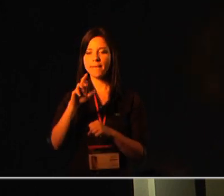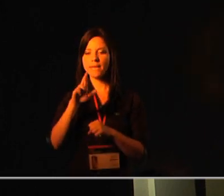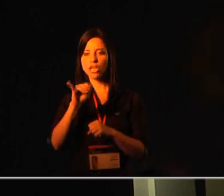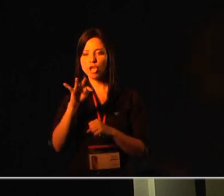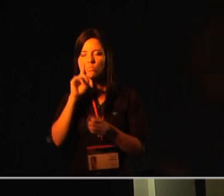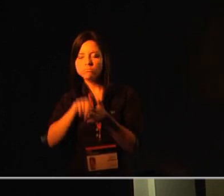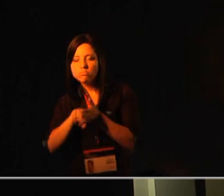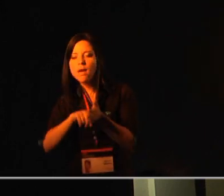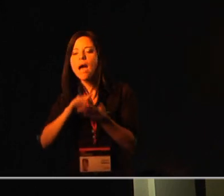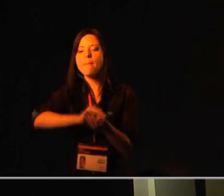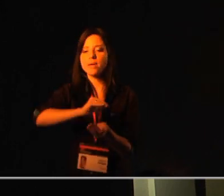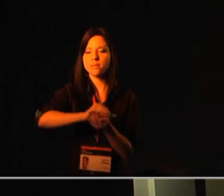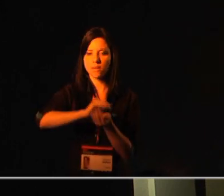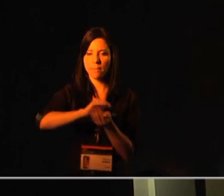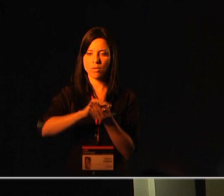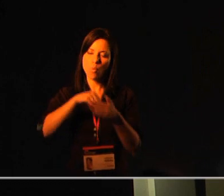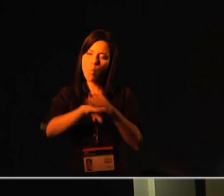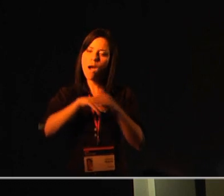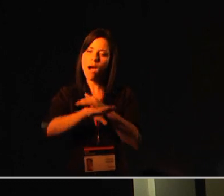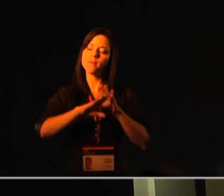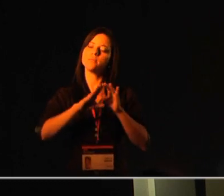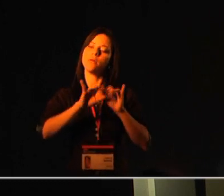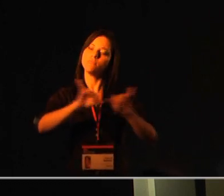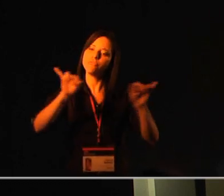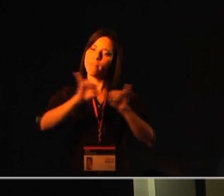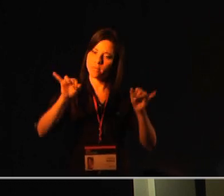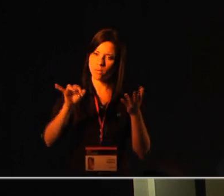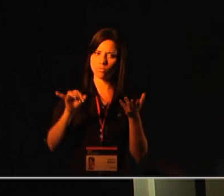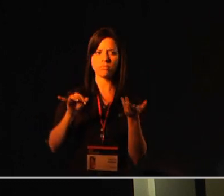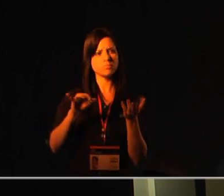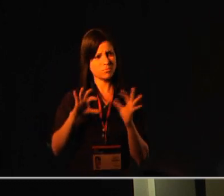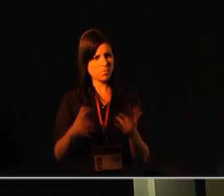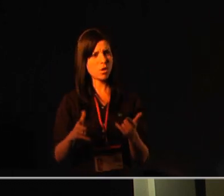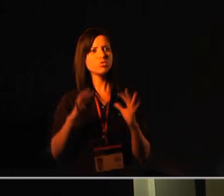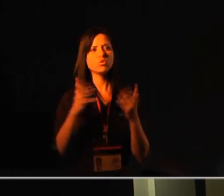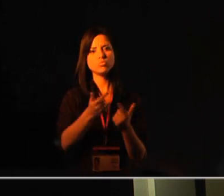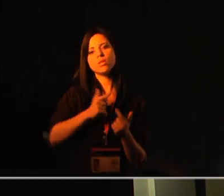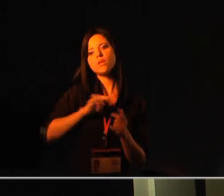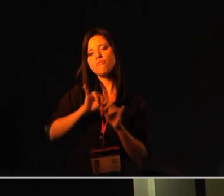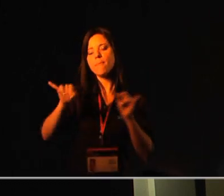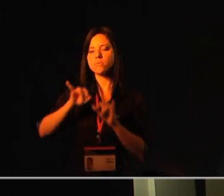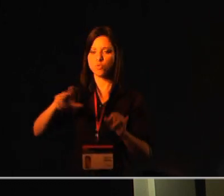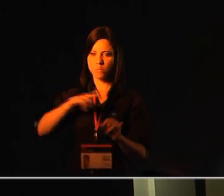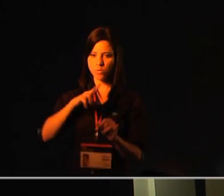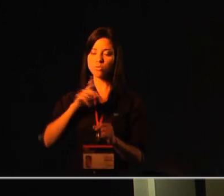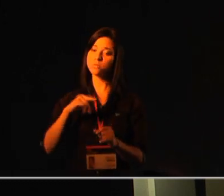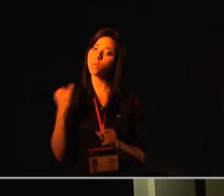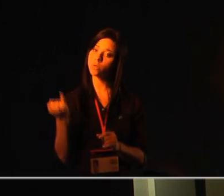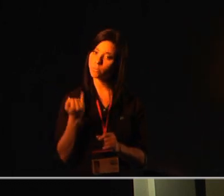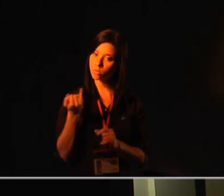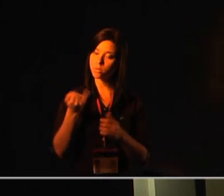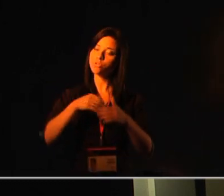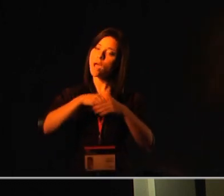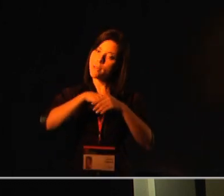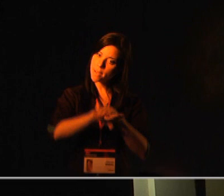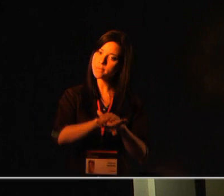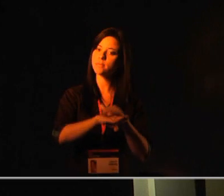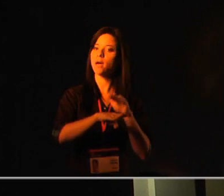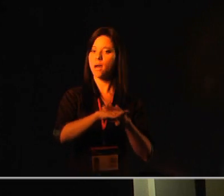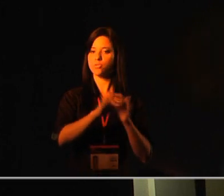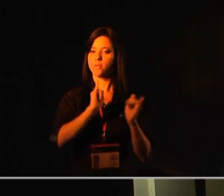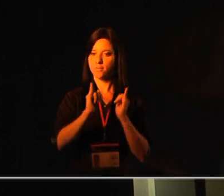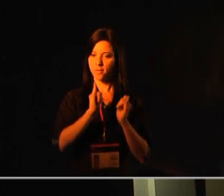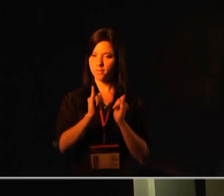informação. Então, seja, todo mundo aqui deve ter informações pessoais relevantes armazenadas